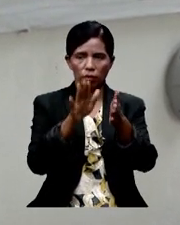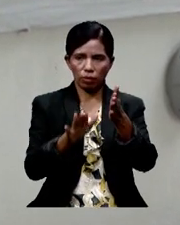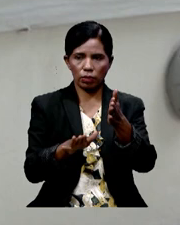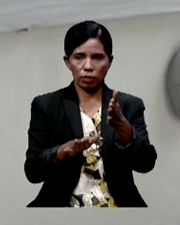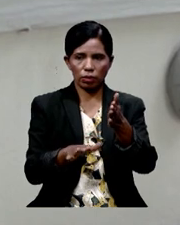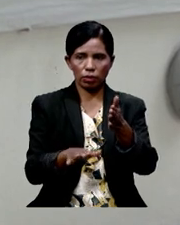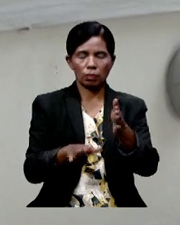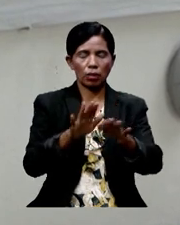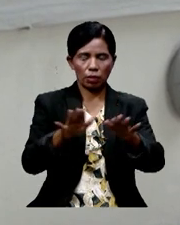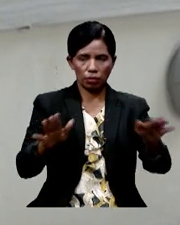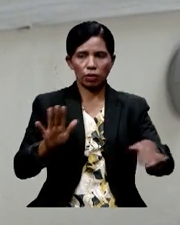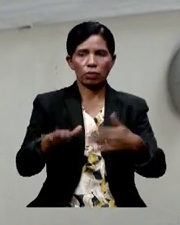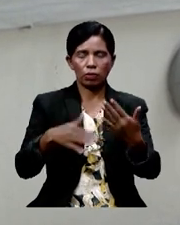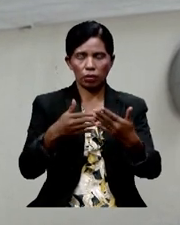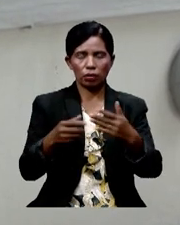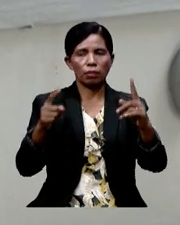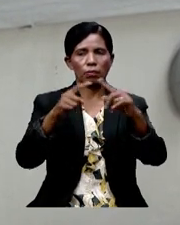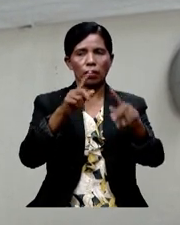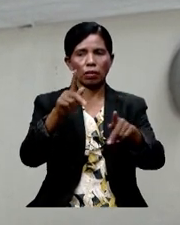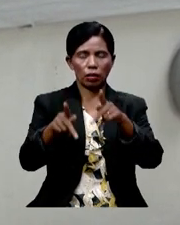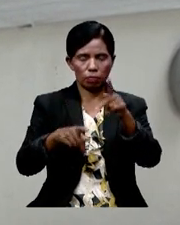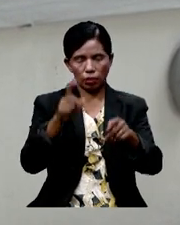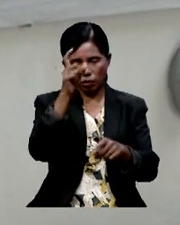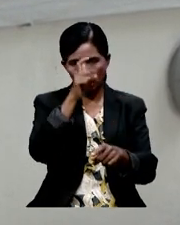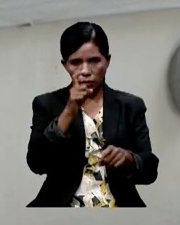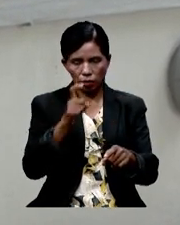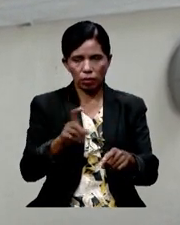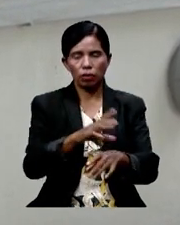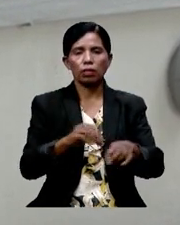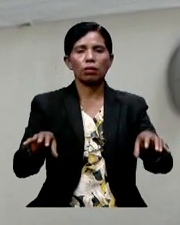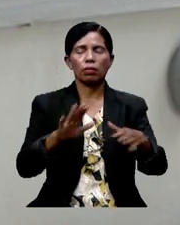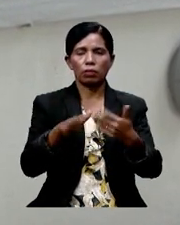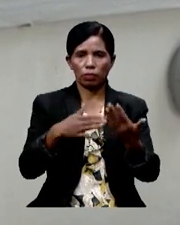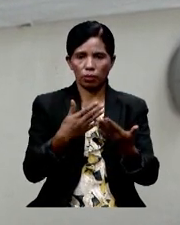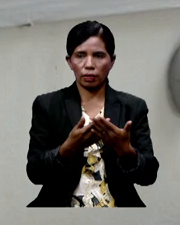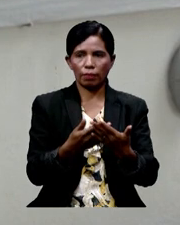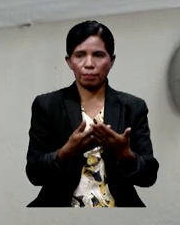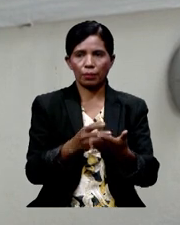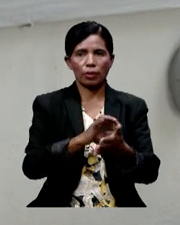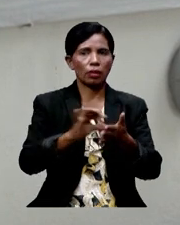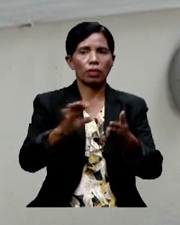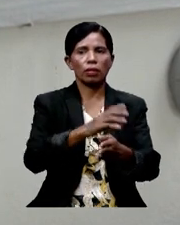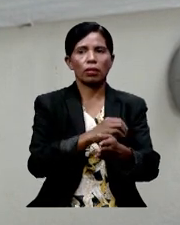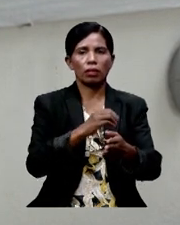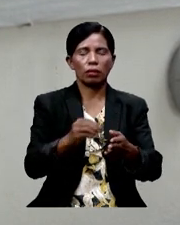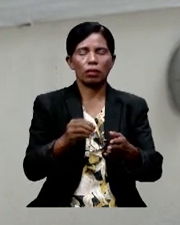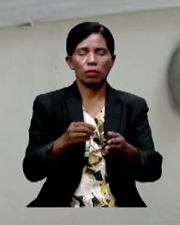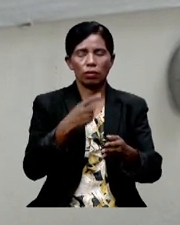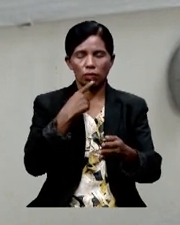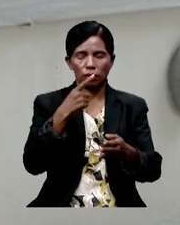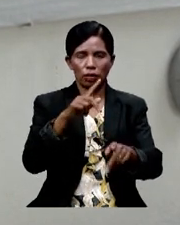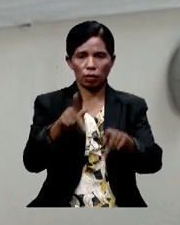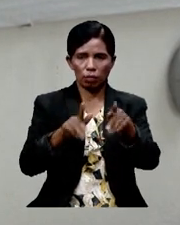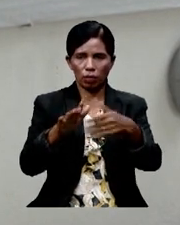às crianças, às pessoas idosas que já não conseguem trabalhar, assegurar os níveis de proteção às